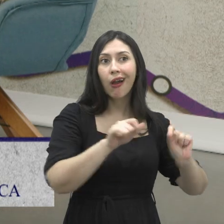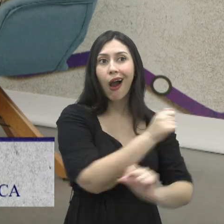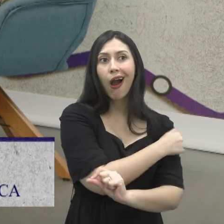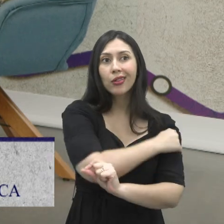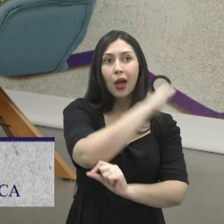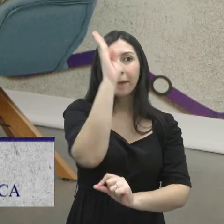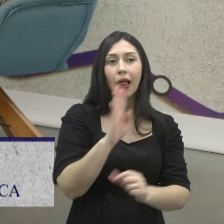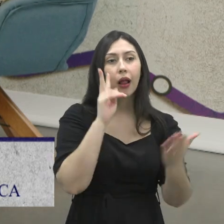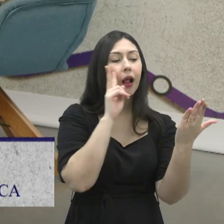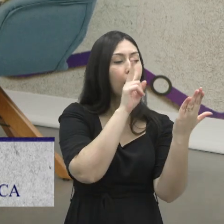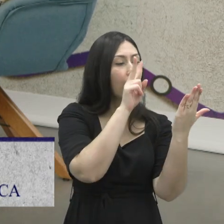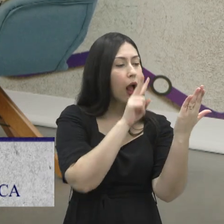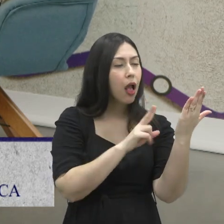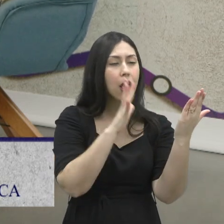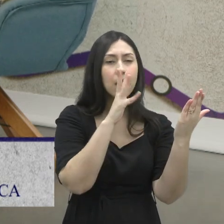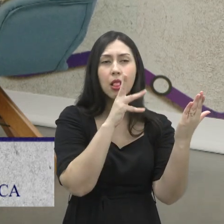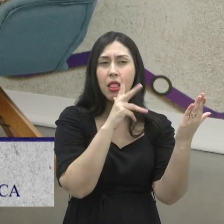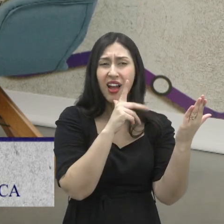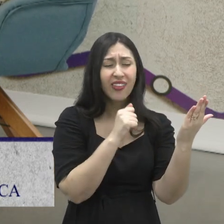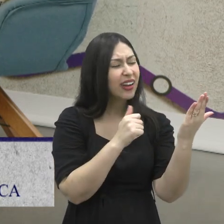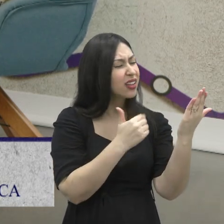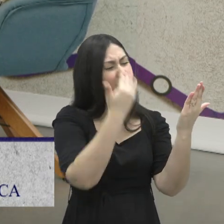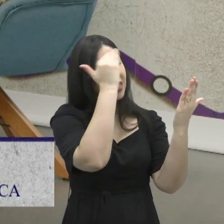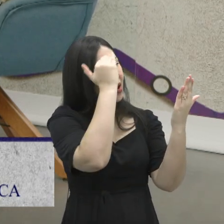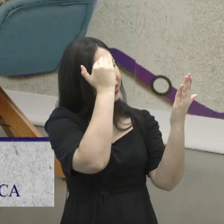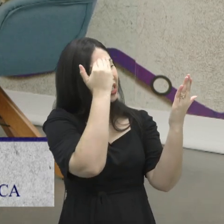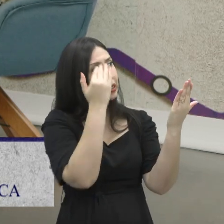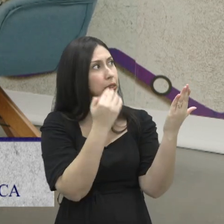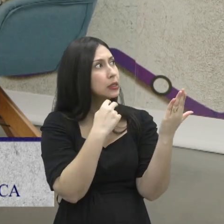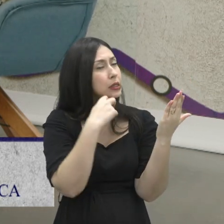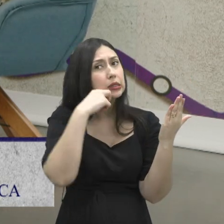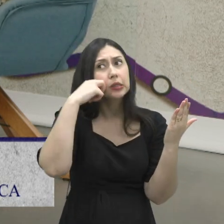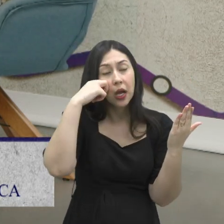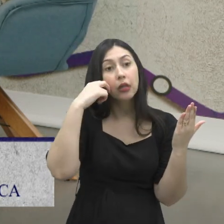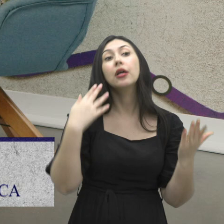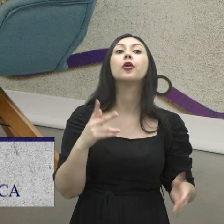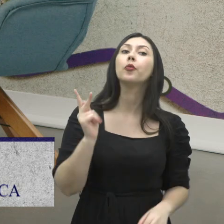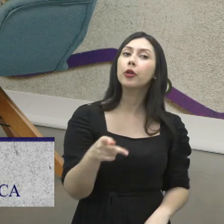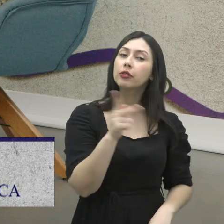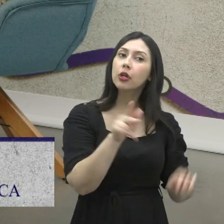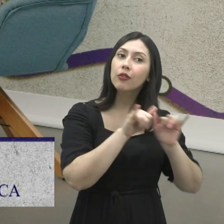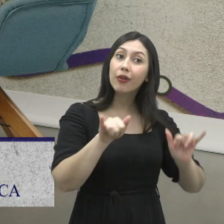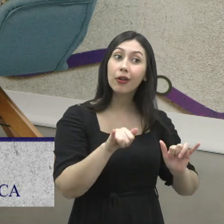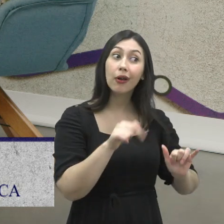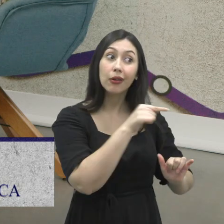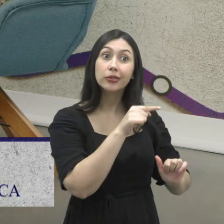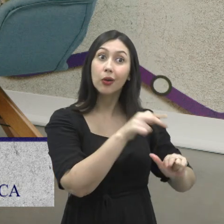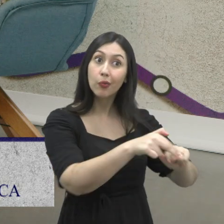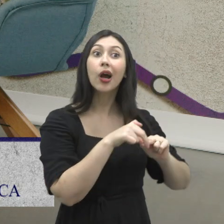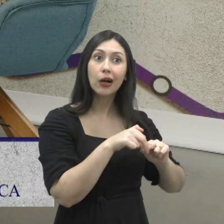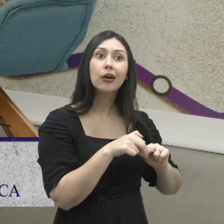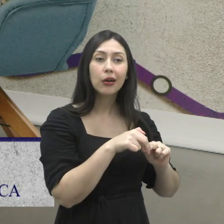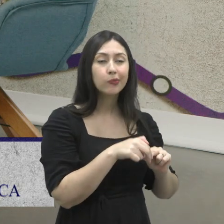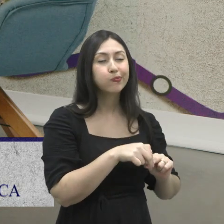muito devagar, não entendem frases e sentem vergonha. Alertam professores sobre esse uso de telas, né? Agrava